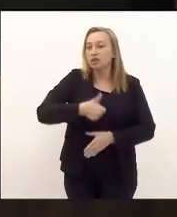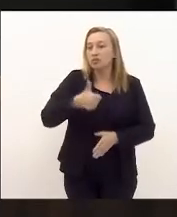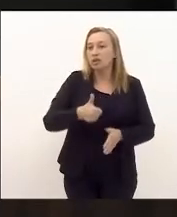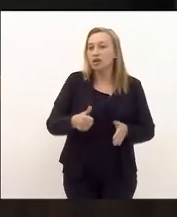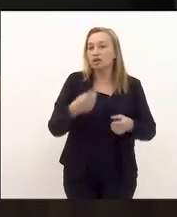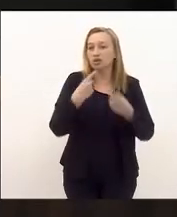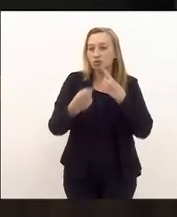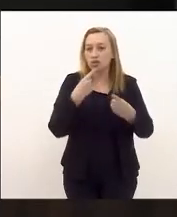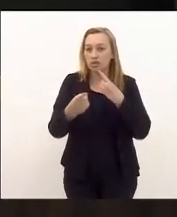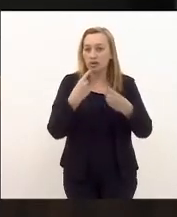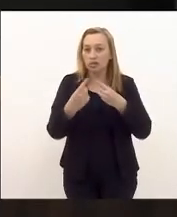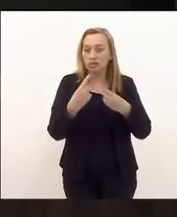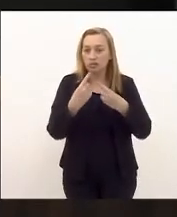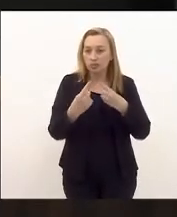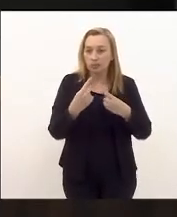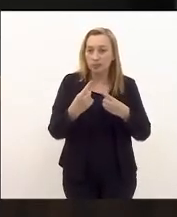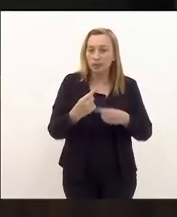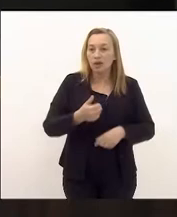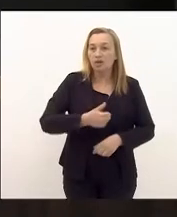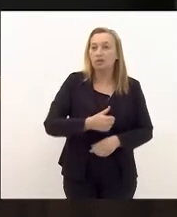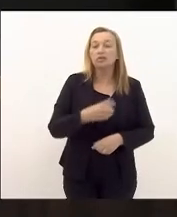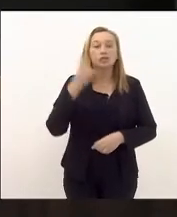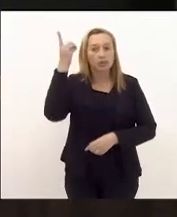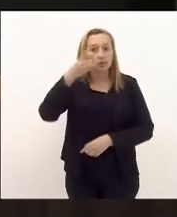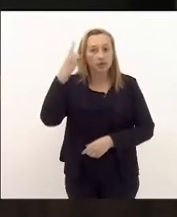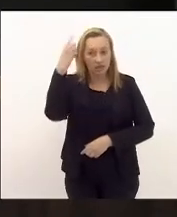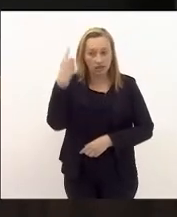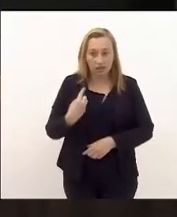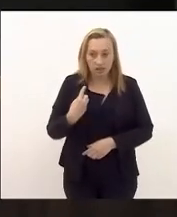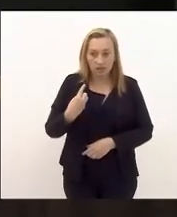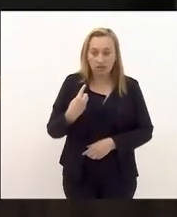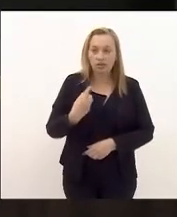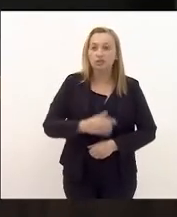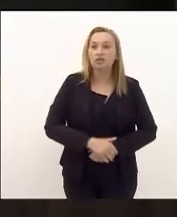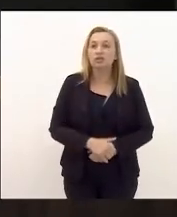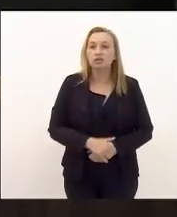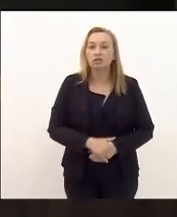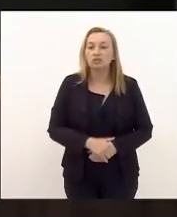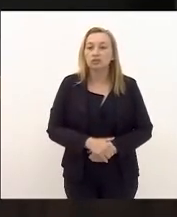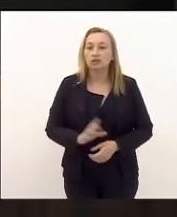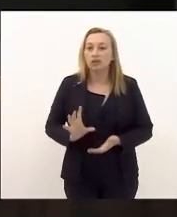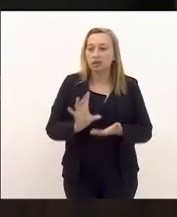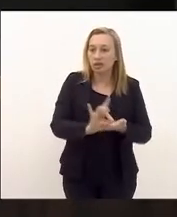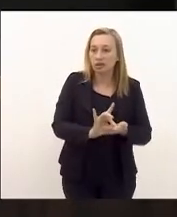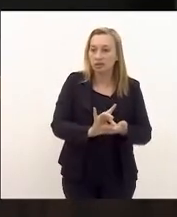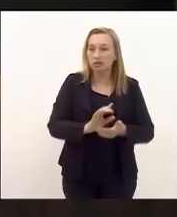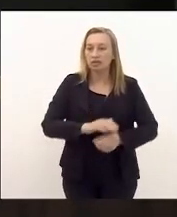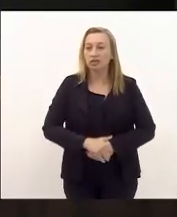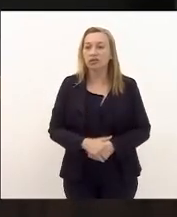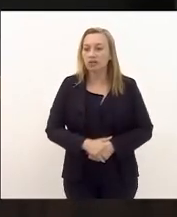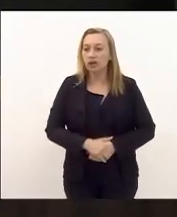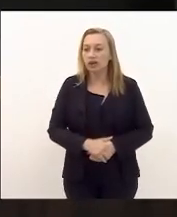lei 4051, de autoria do deputado Dani Monteiro, que altera o anexo da lei